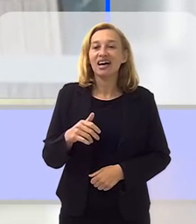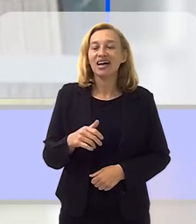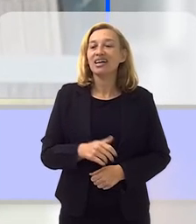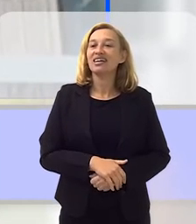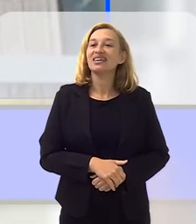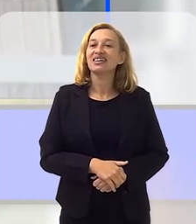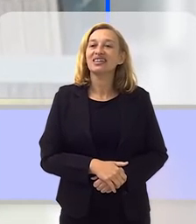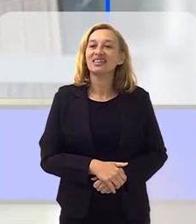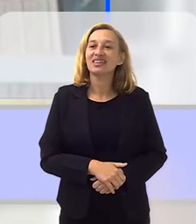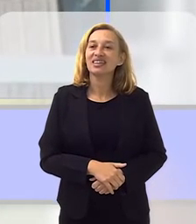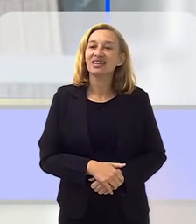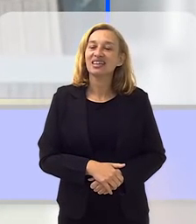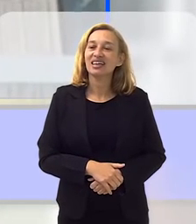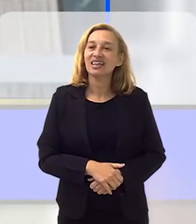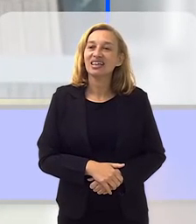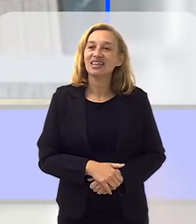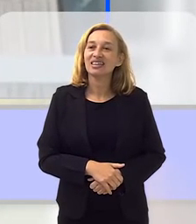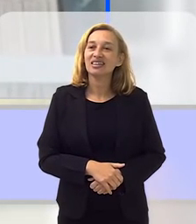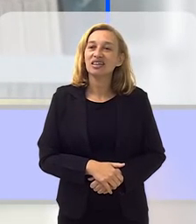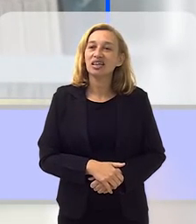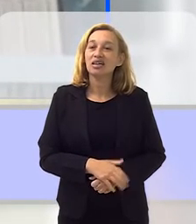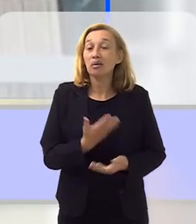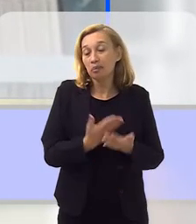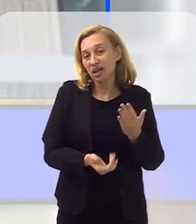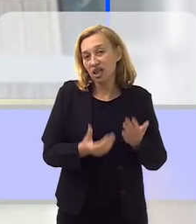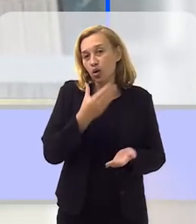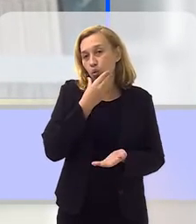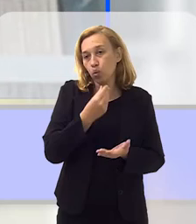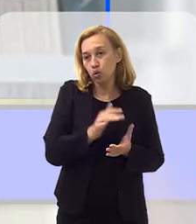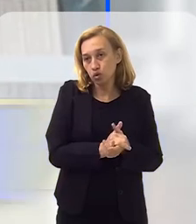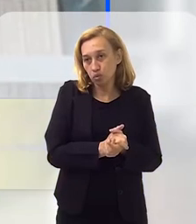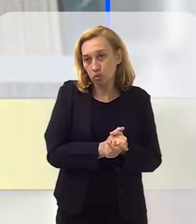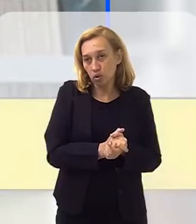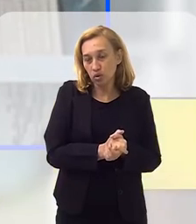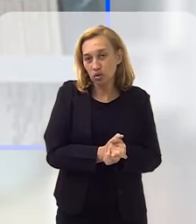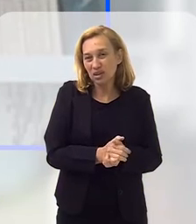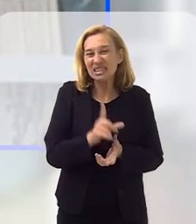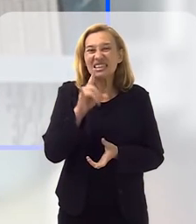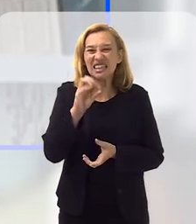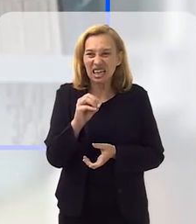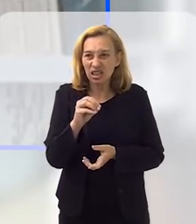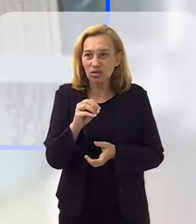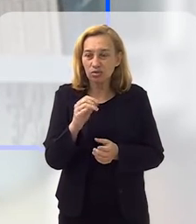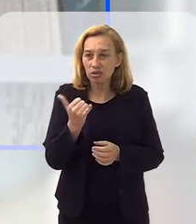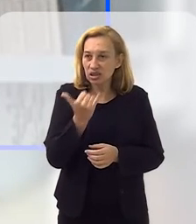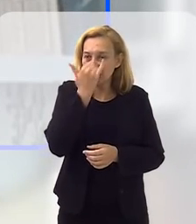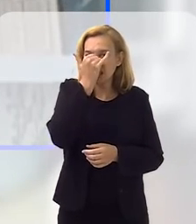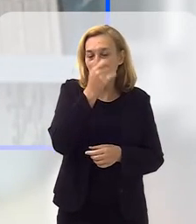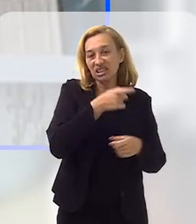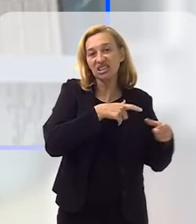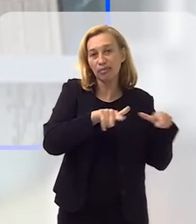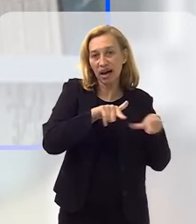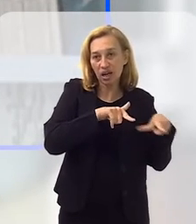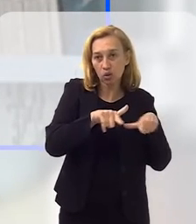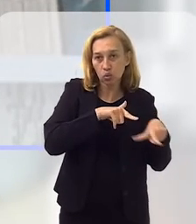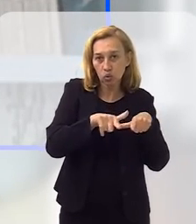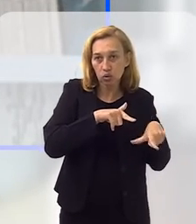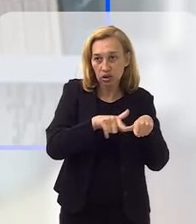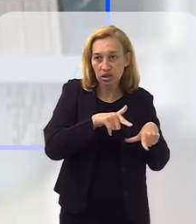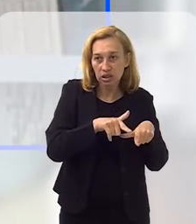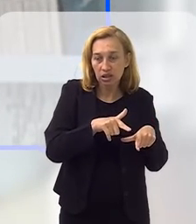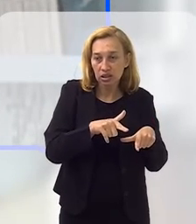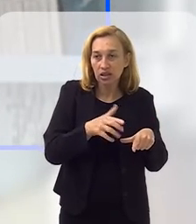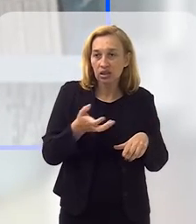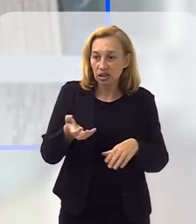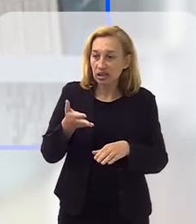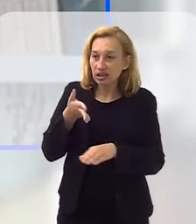Dona Ivone, e, enfim, acabou perdendo o marido, o pai de Dona Ivone, muito cedo, num acidente de trabalho.